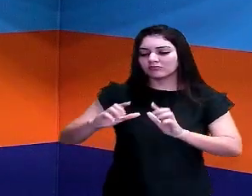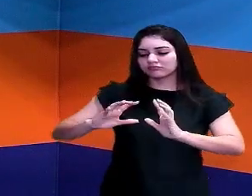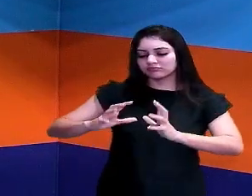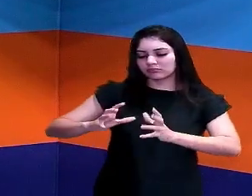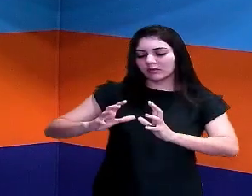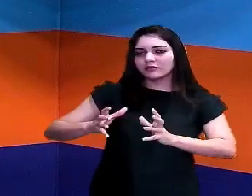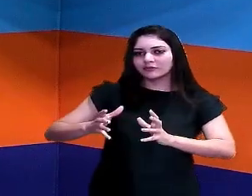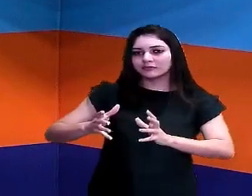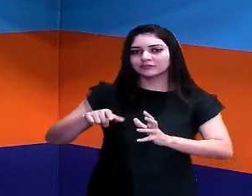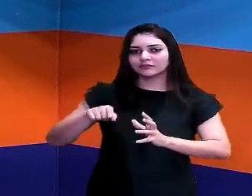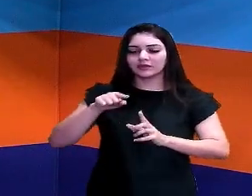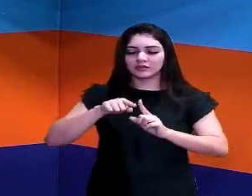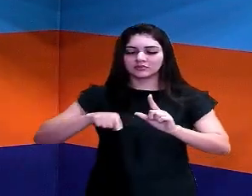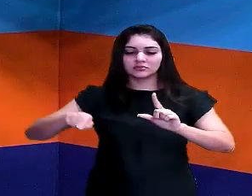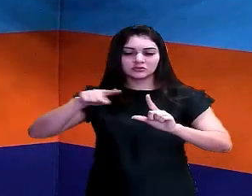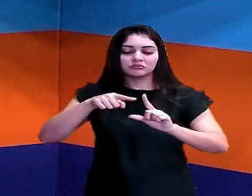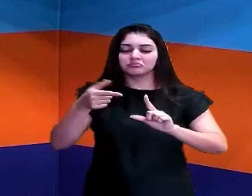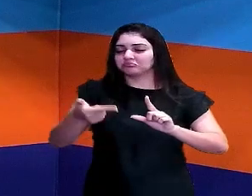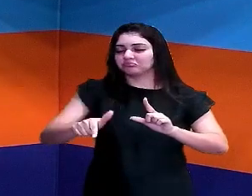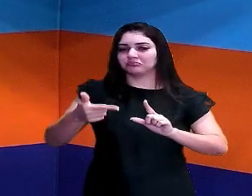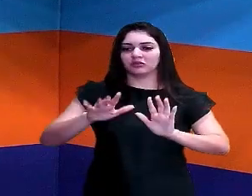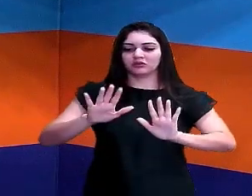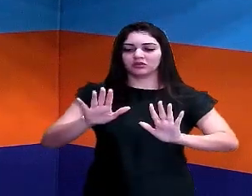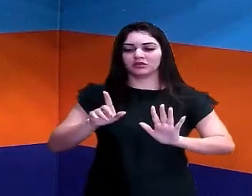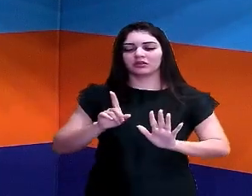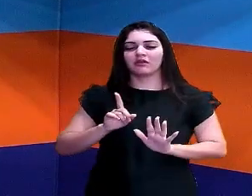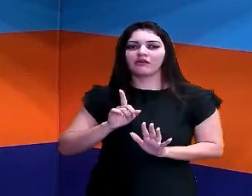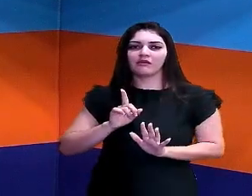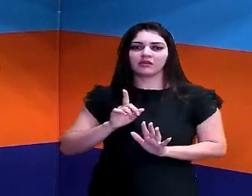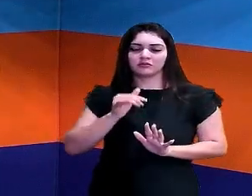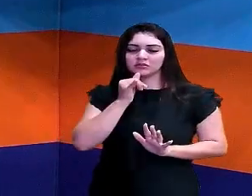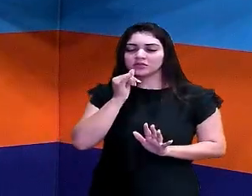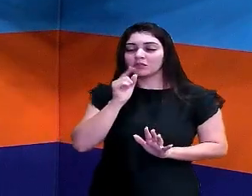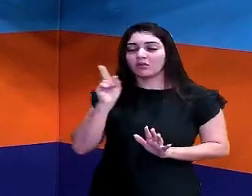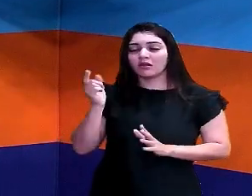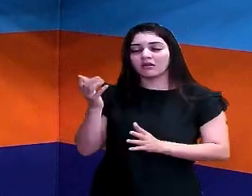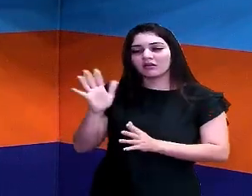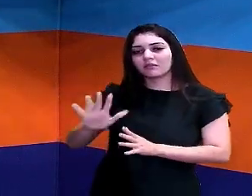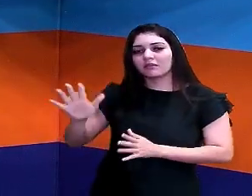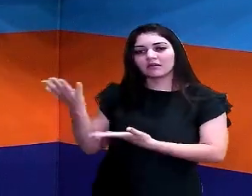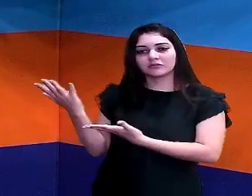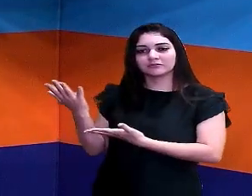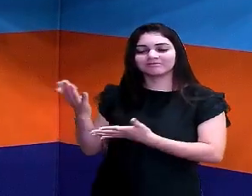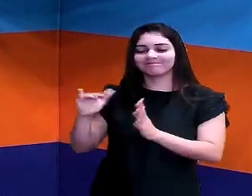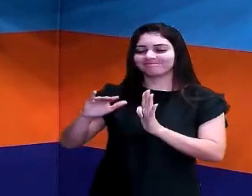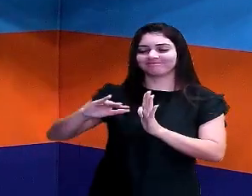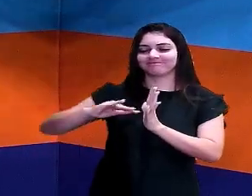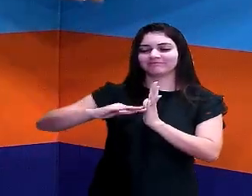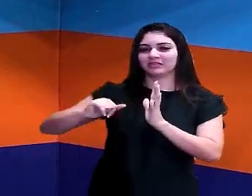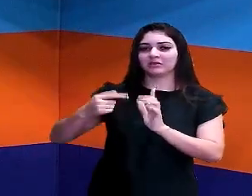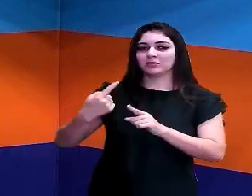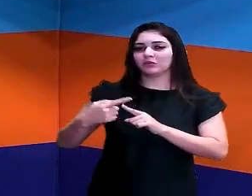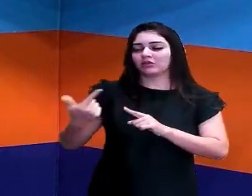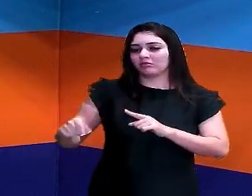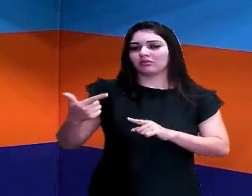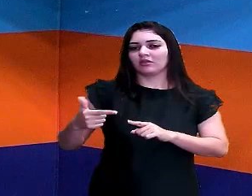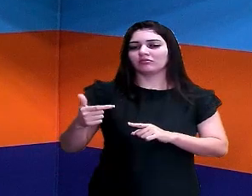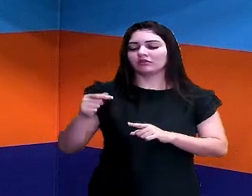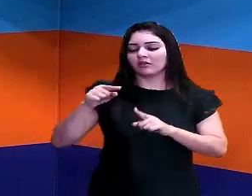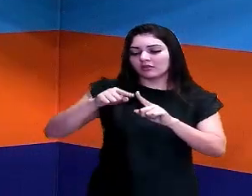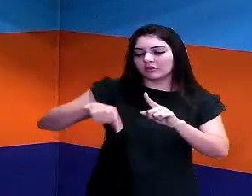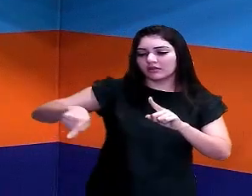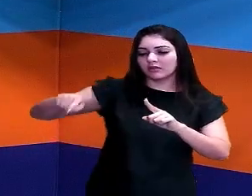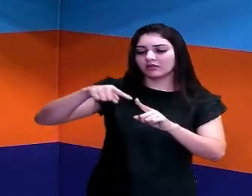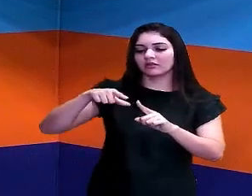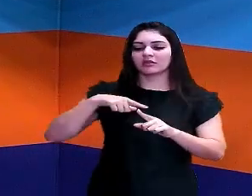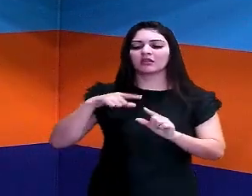de sapato? Não, né? Então, essa daqui a gente já descarta, porque eu não tenho partes redondas. Então, me